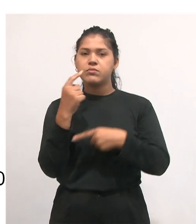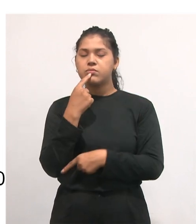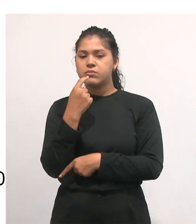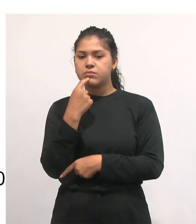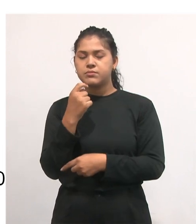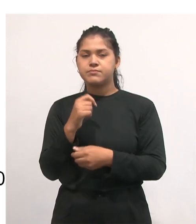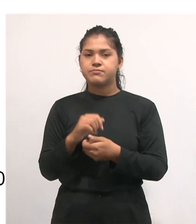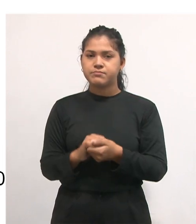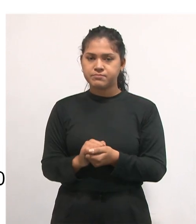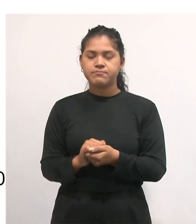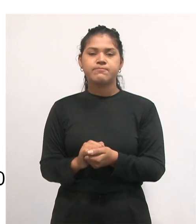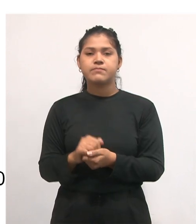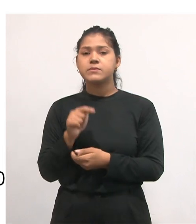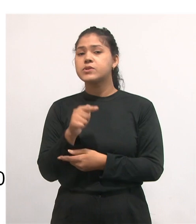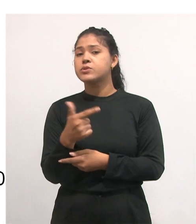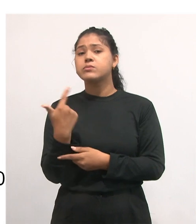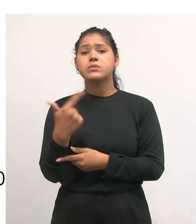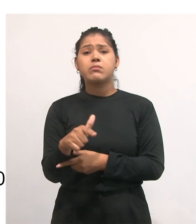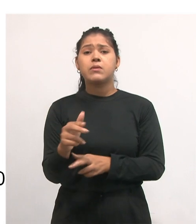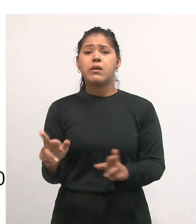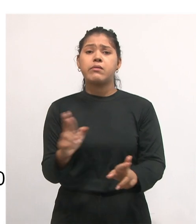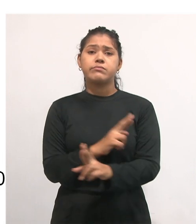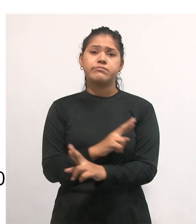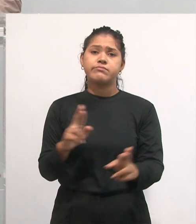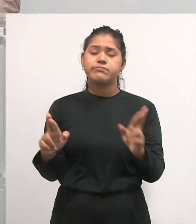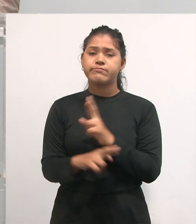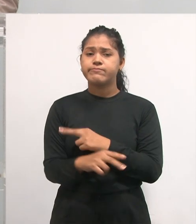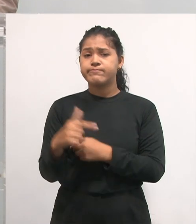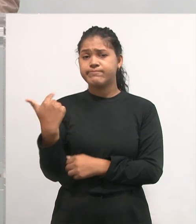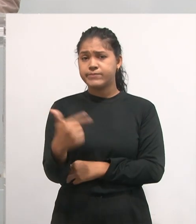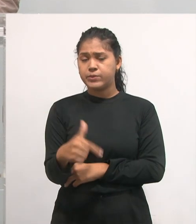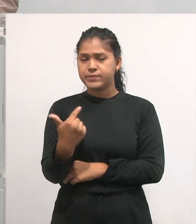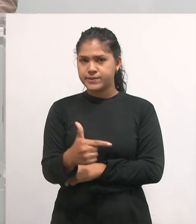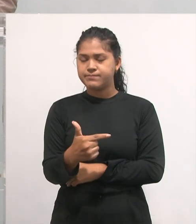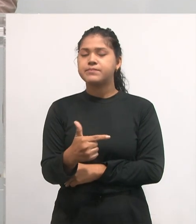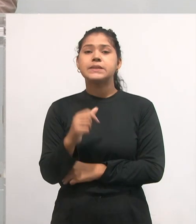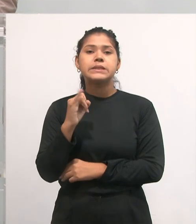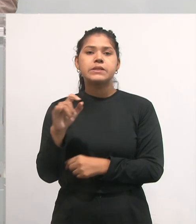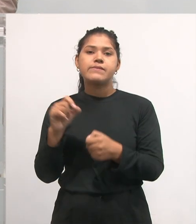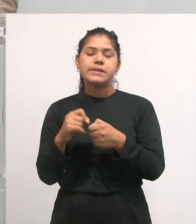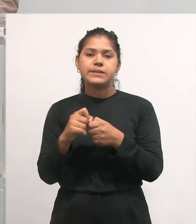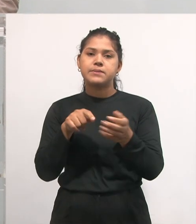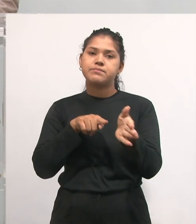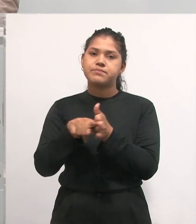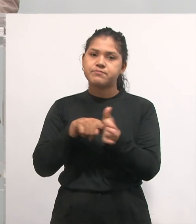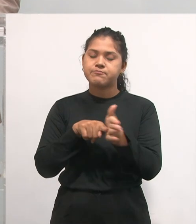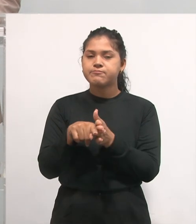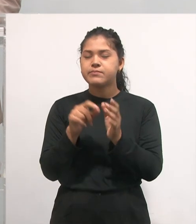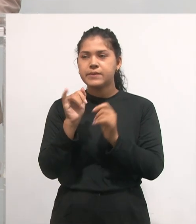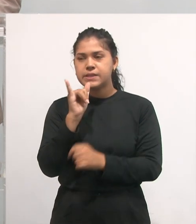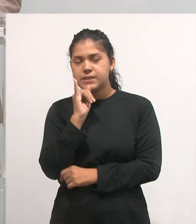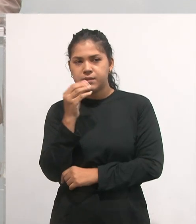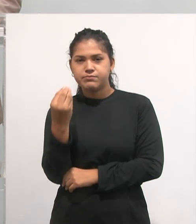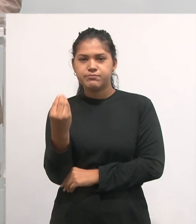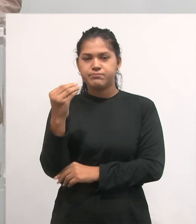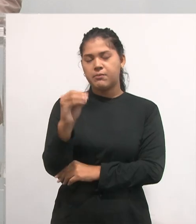essa correlação não existe, ok? Então, por exemplo, se você faz uma pesquisa e coloca lá assim, ó...